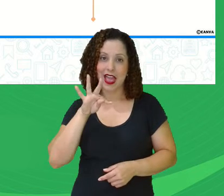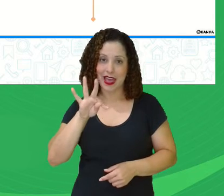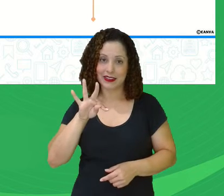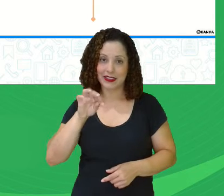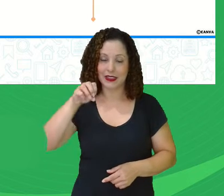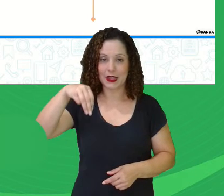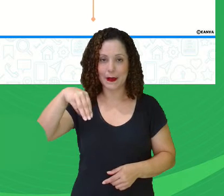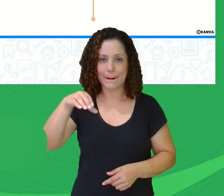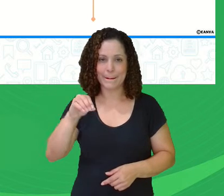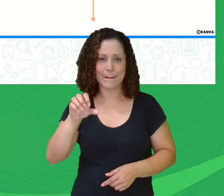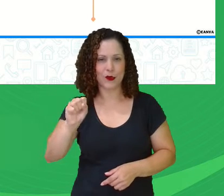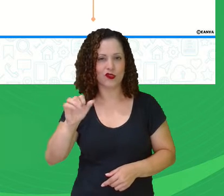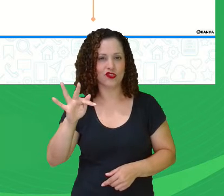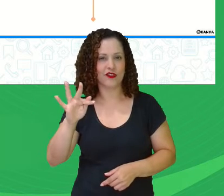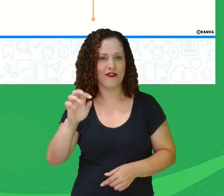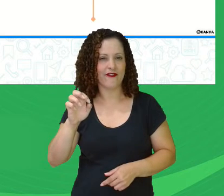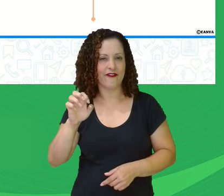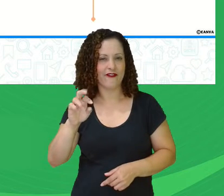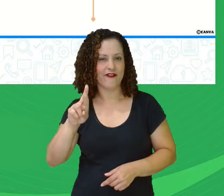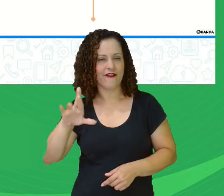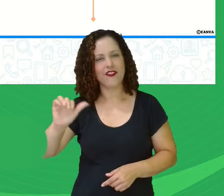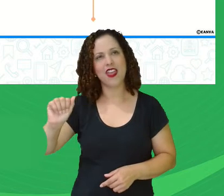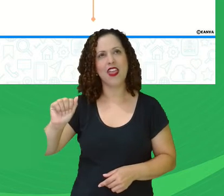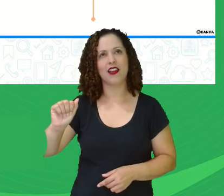atmosfera. Atmosfera, átomo.